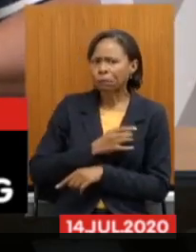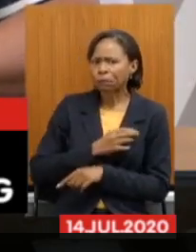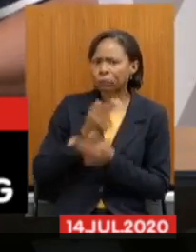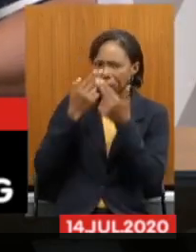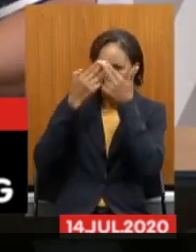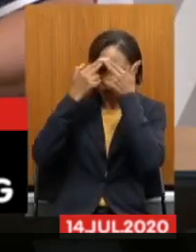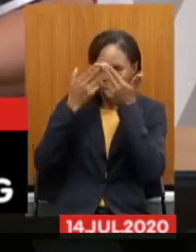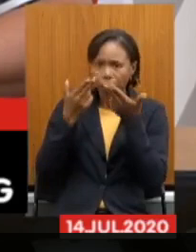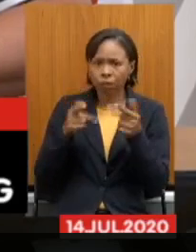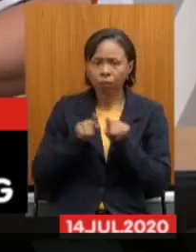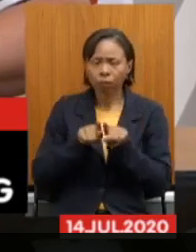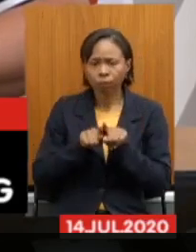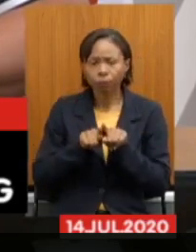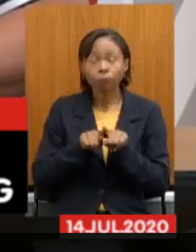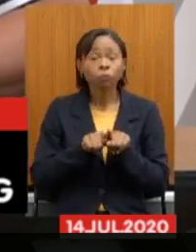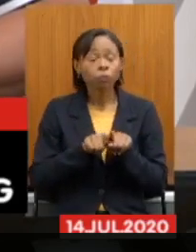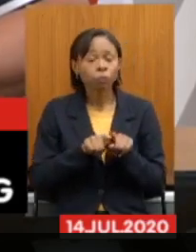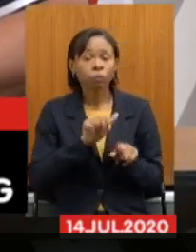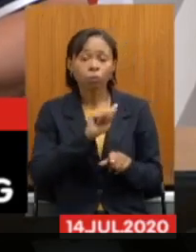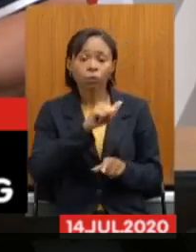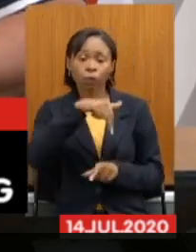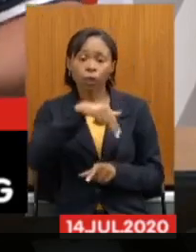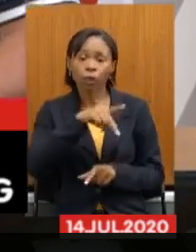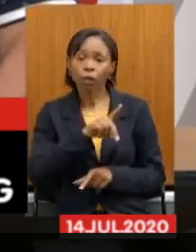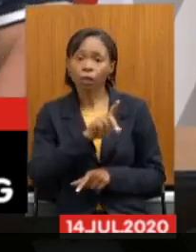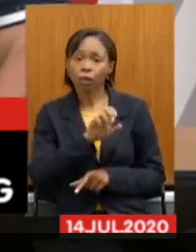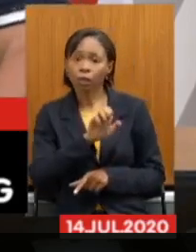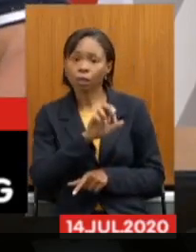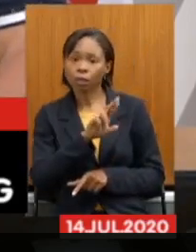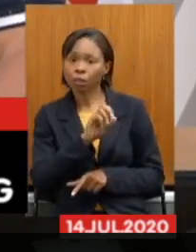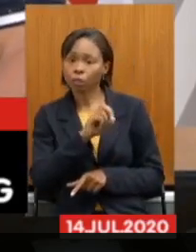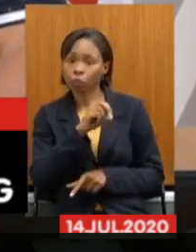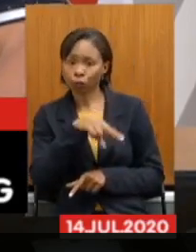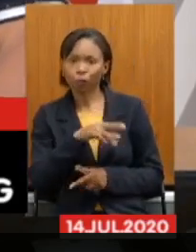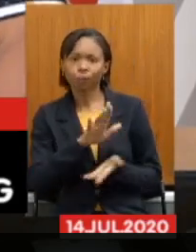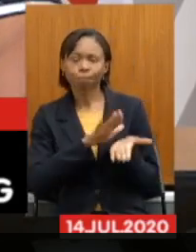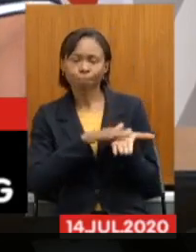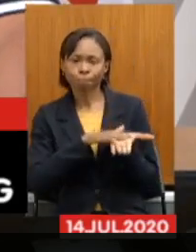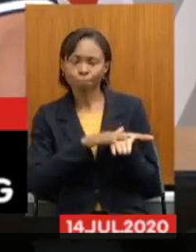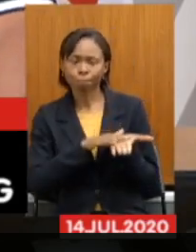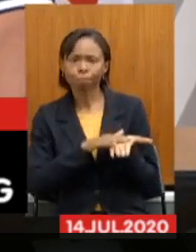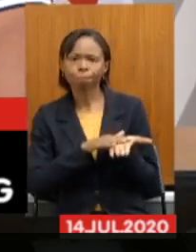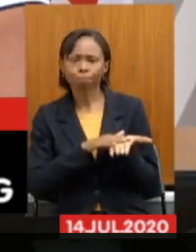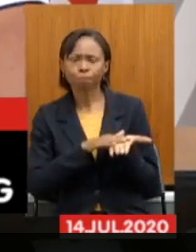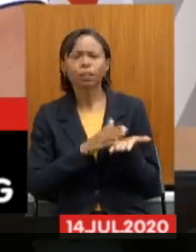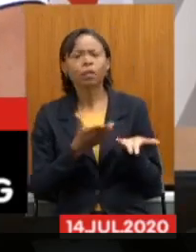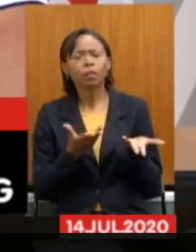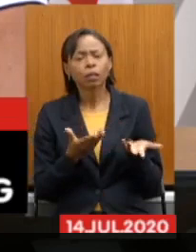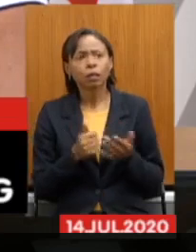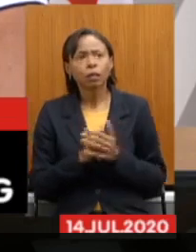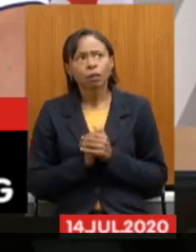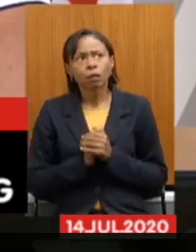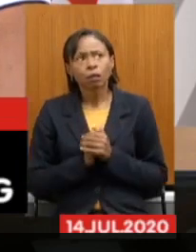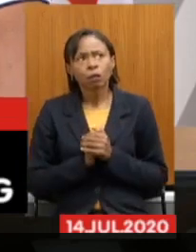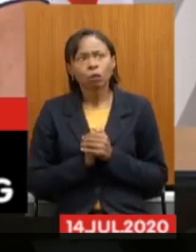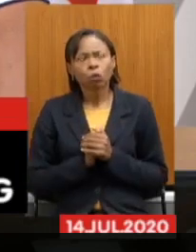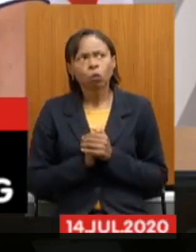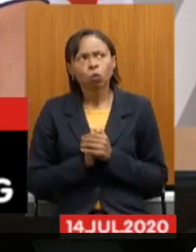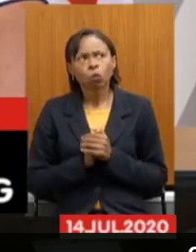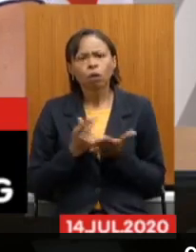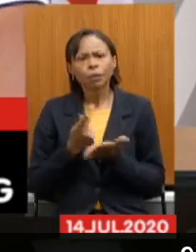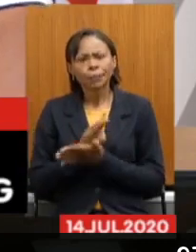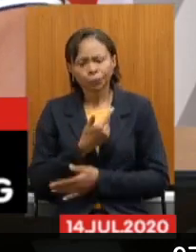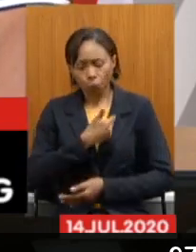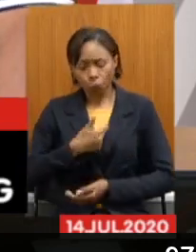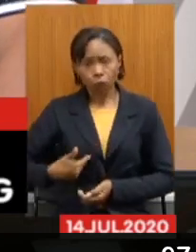Anderson, vocês que estão aí na frente da batalha, o governador Romeu Zema, neste